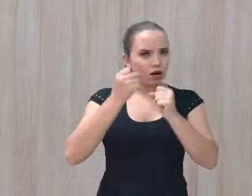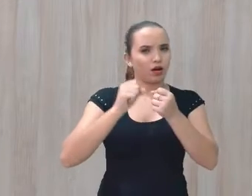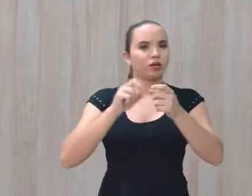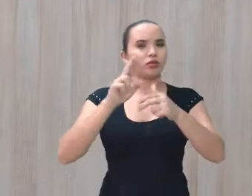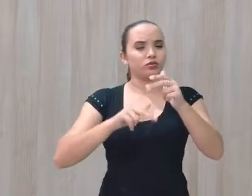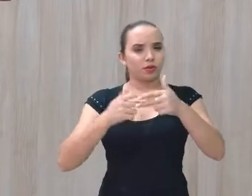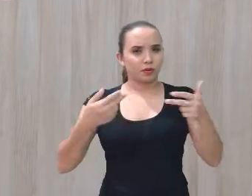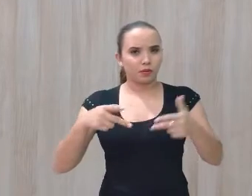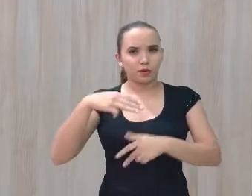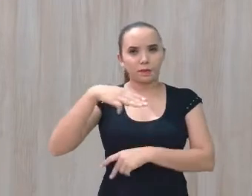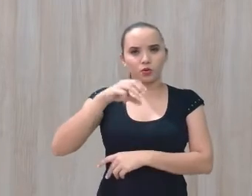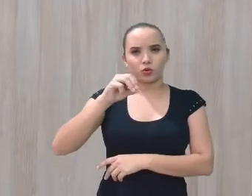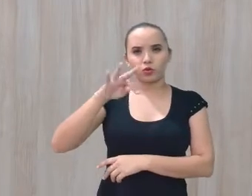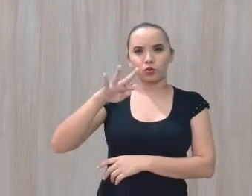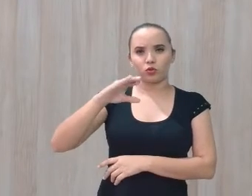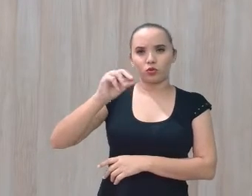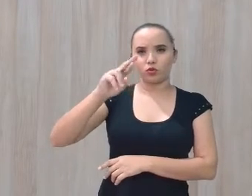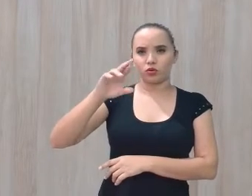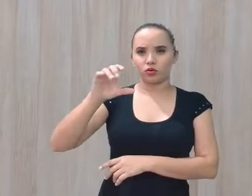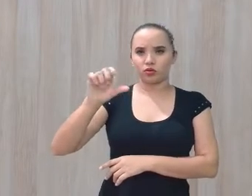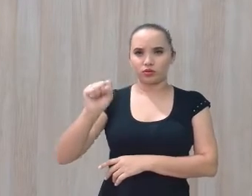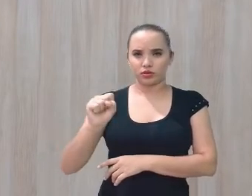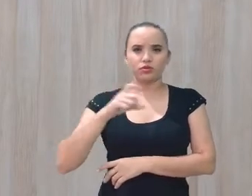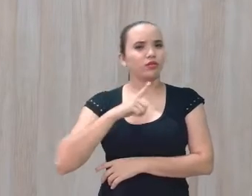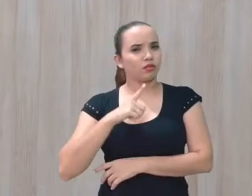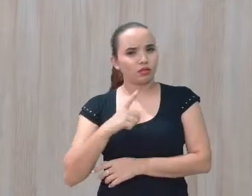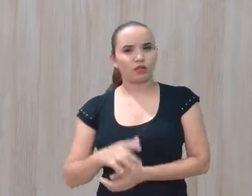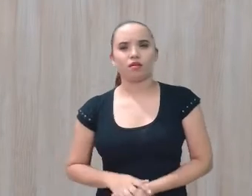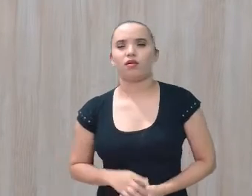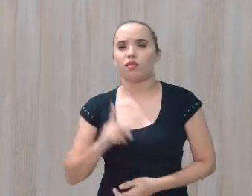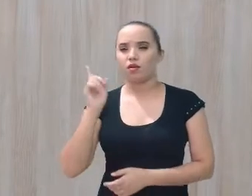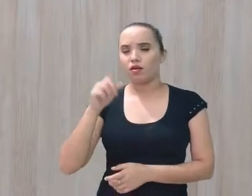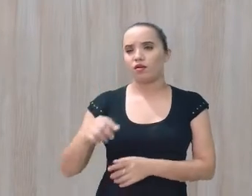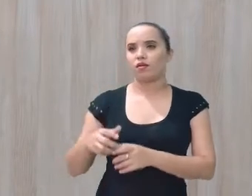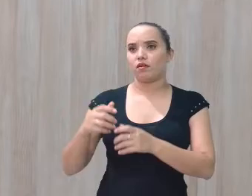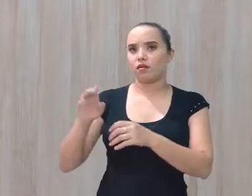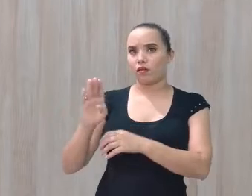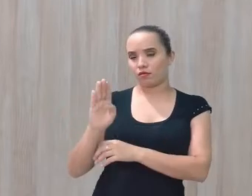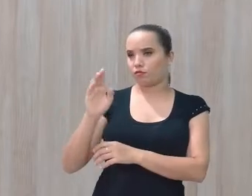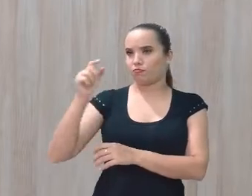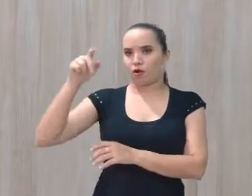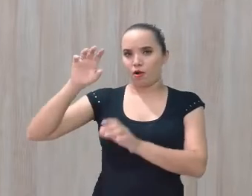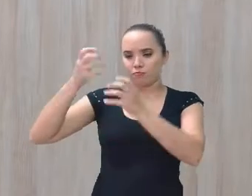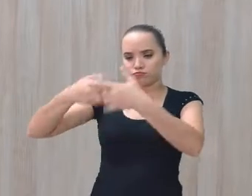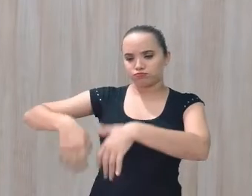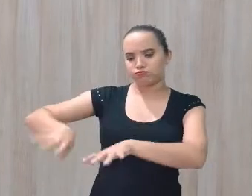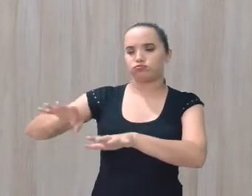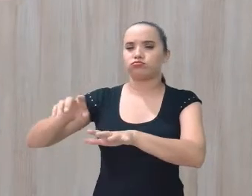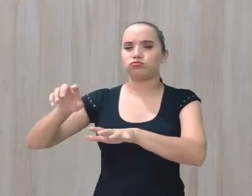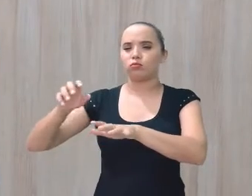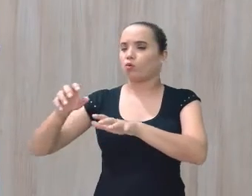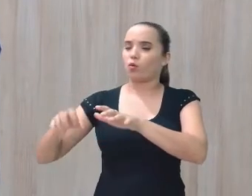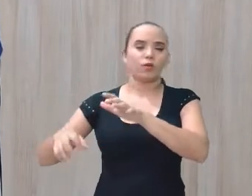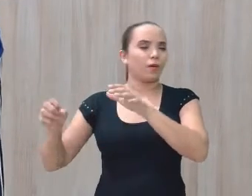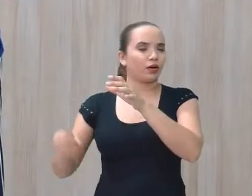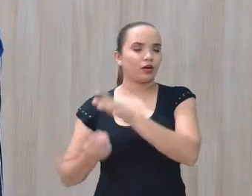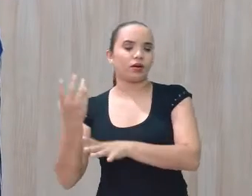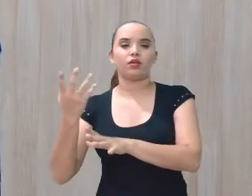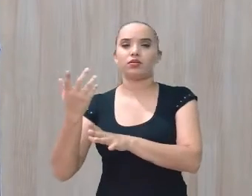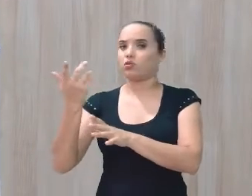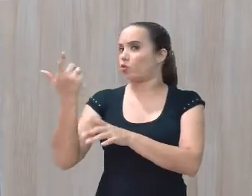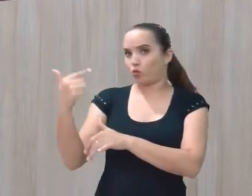sonoros, que são, né, a fonte sonora artificial, né, onde a gente também pode produzir